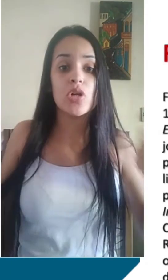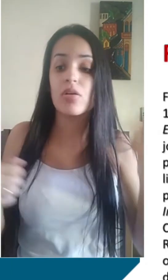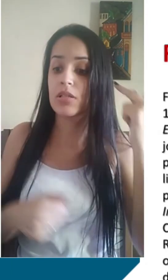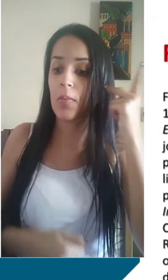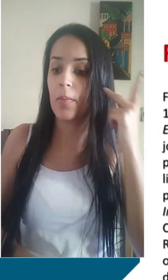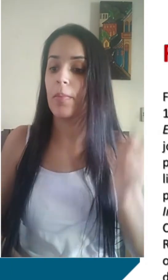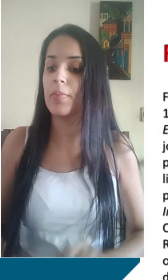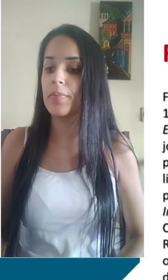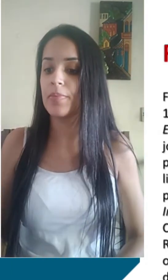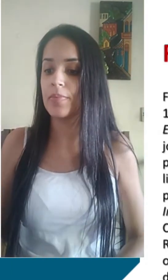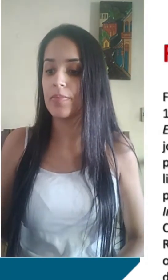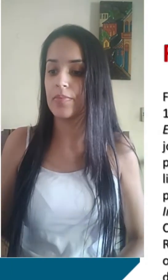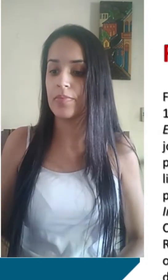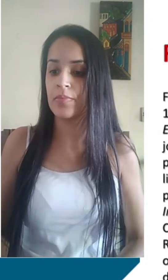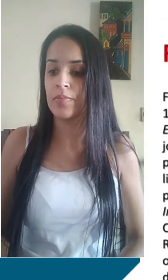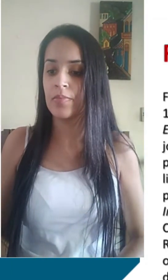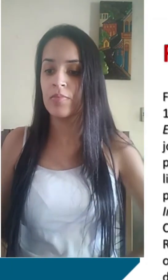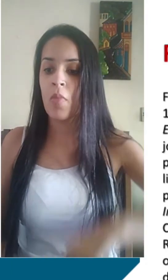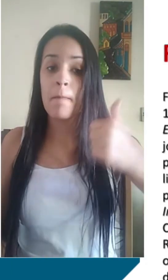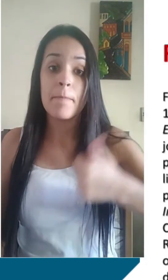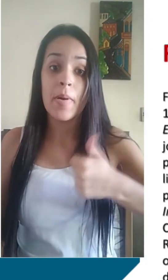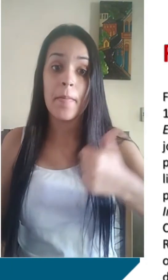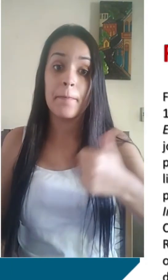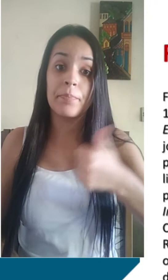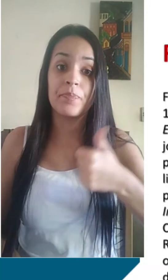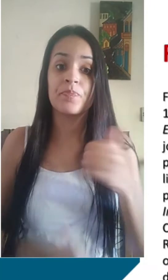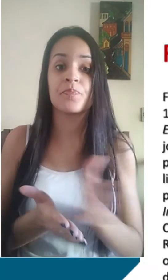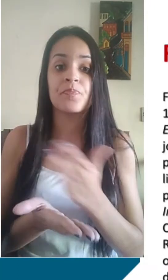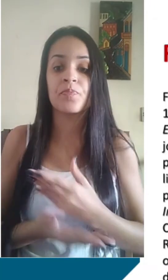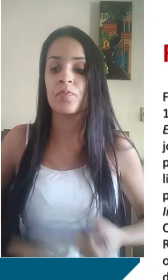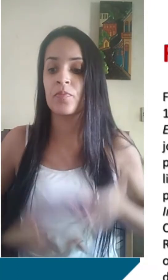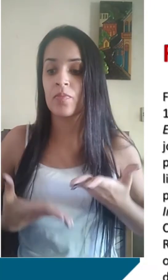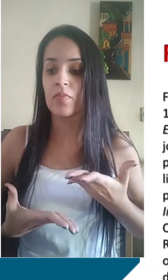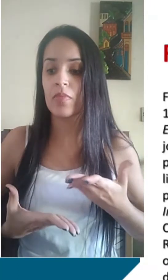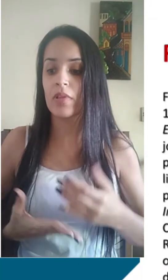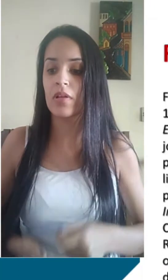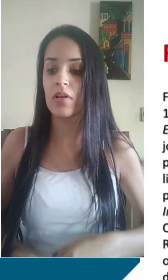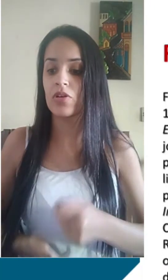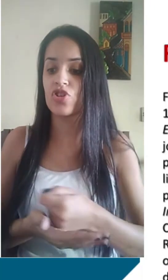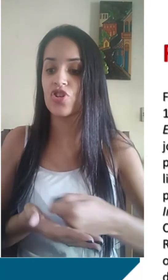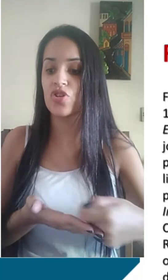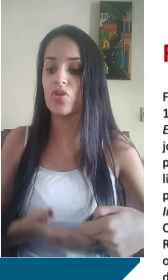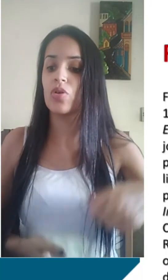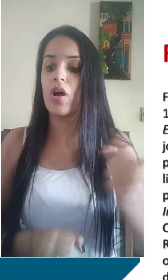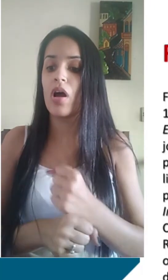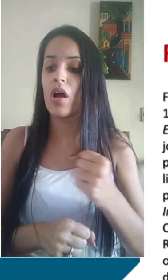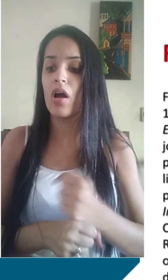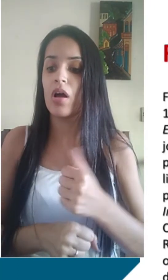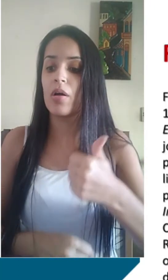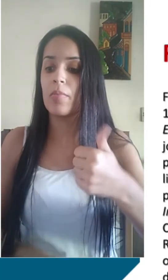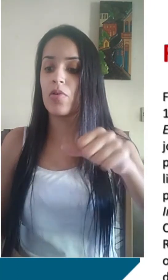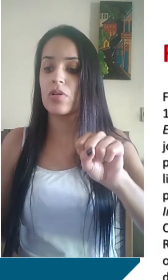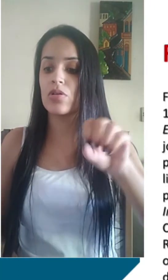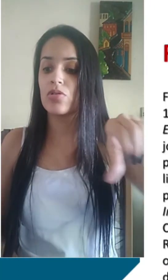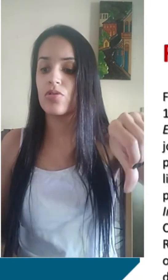é publicado em 1895. Escreve obras poéticas para crianças, como Livro da